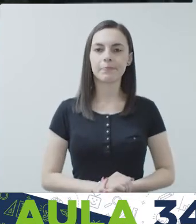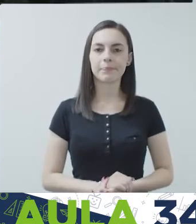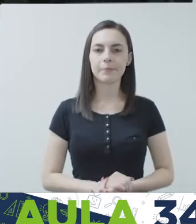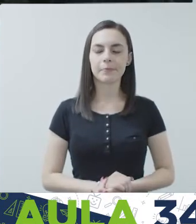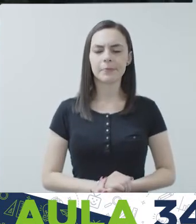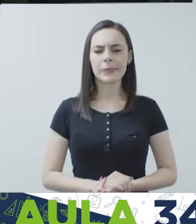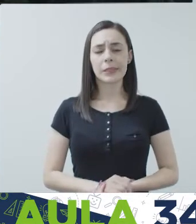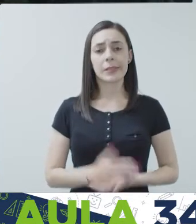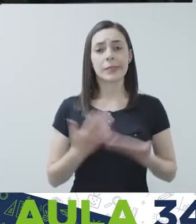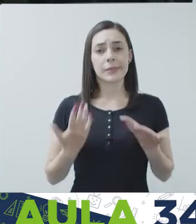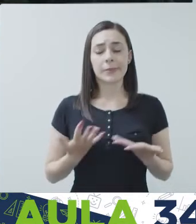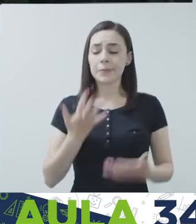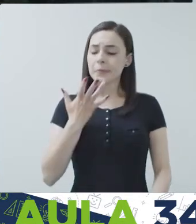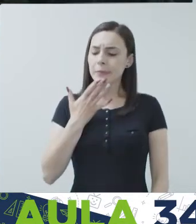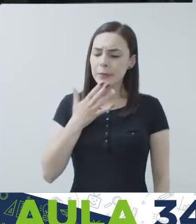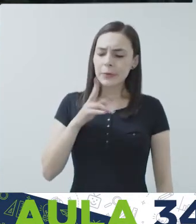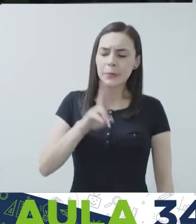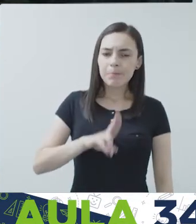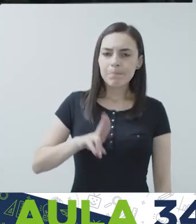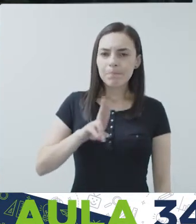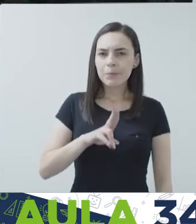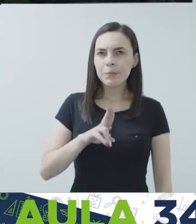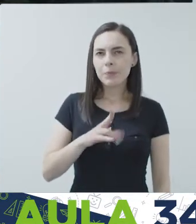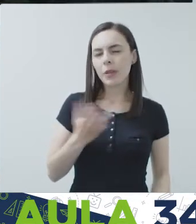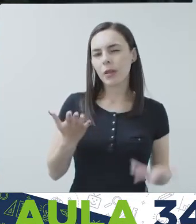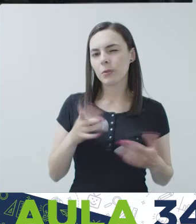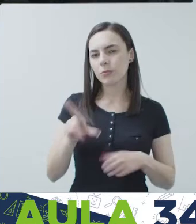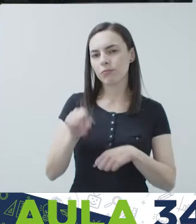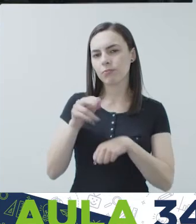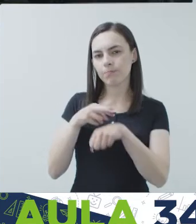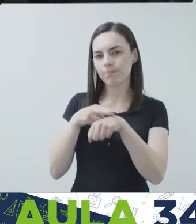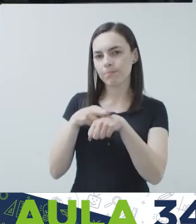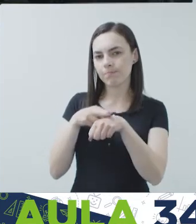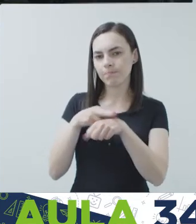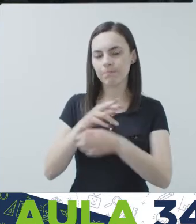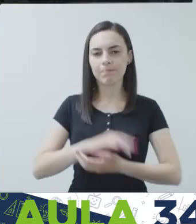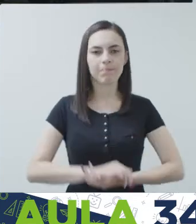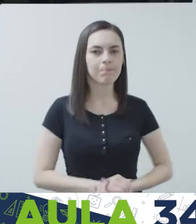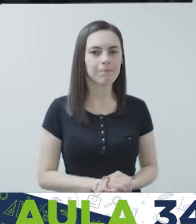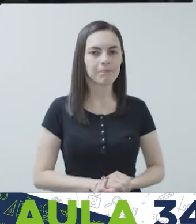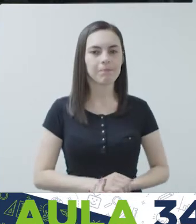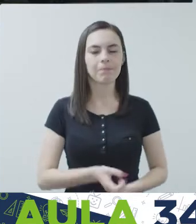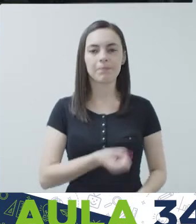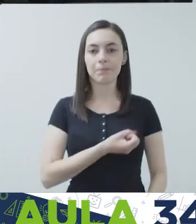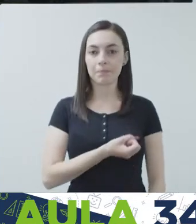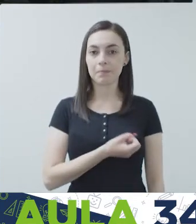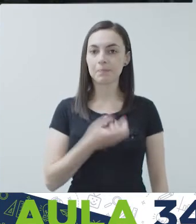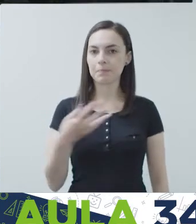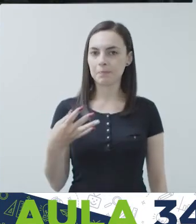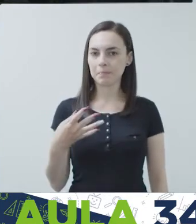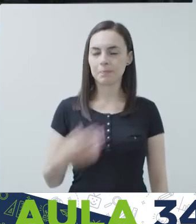Agora, que cor nós usamos? Vamos fazer de roxo o número 4.